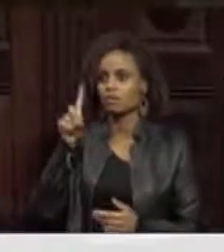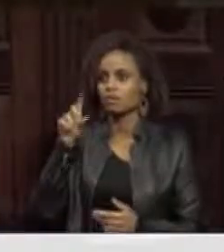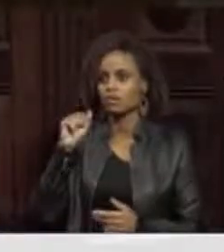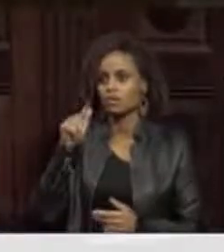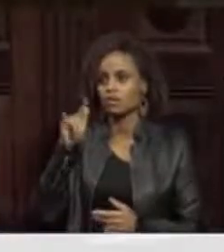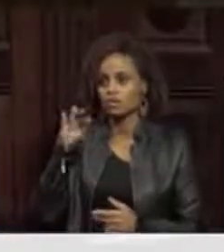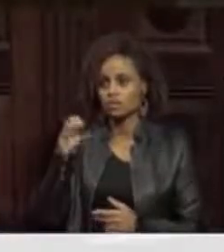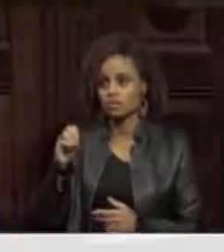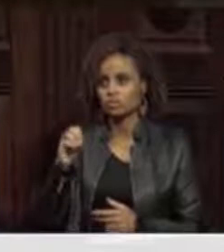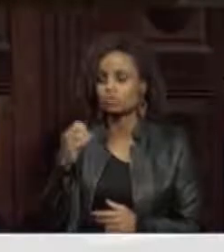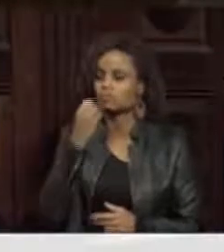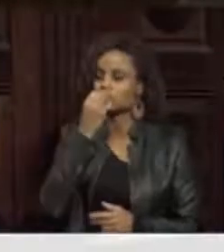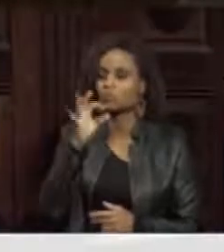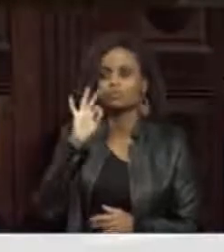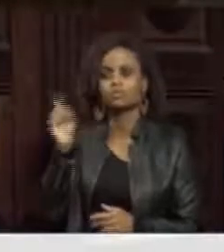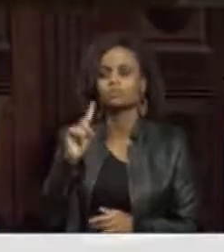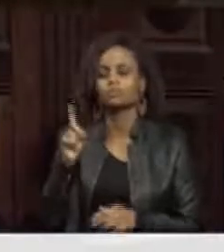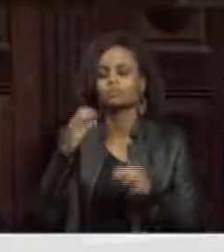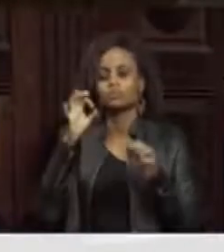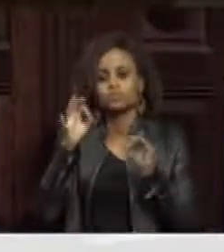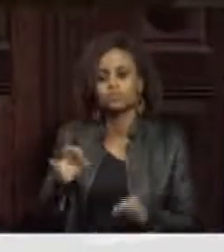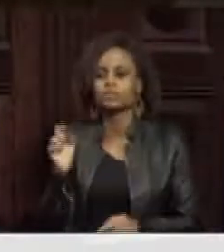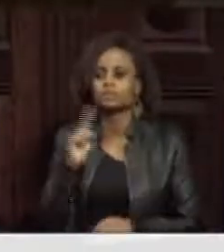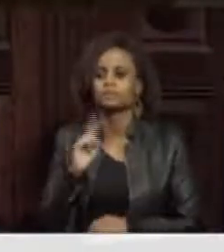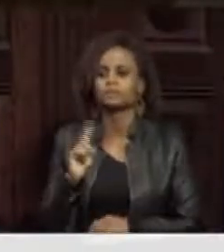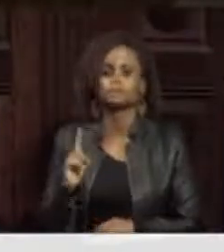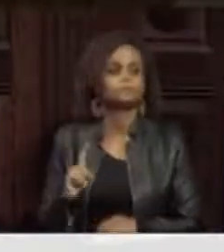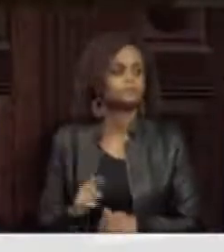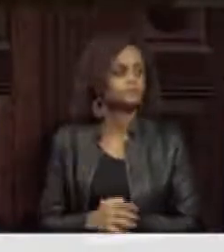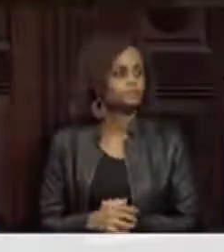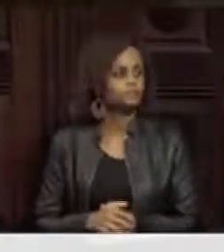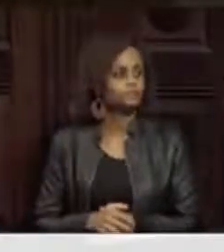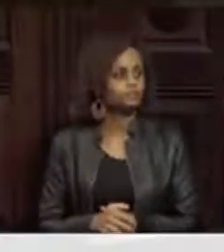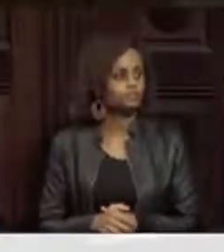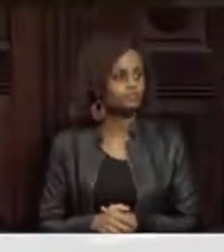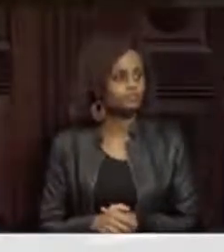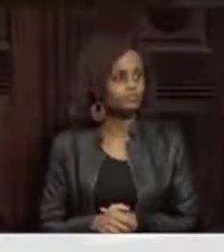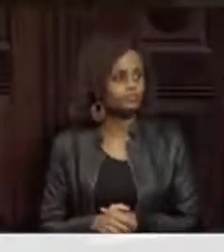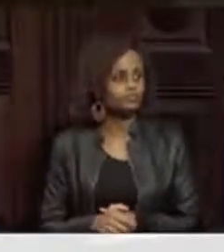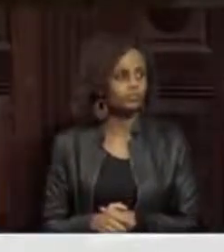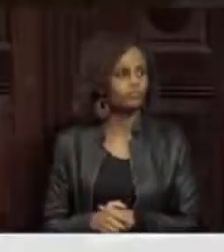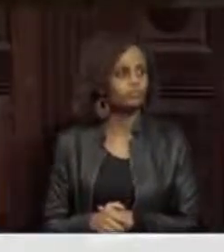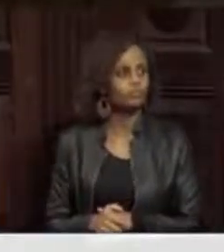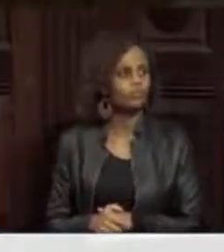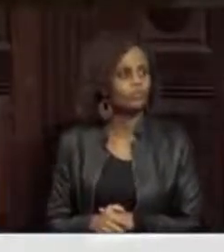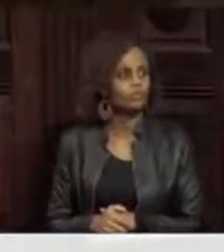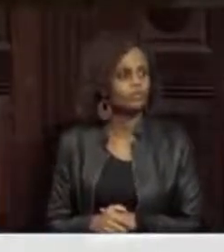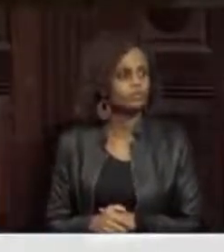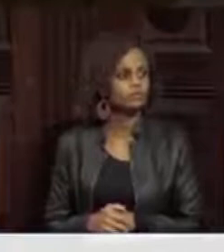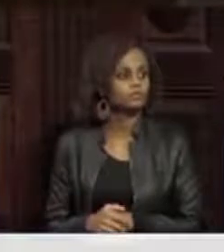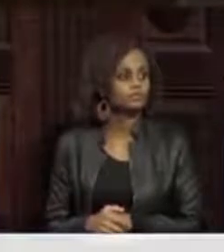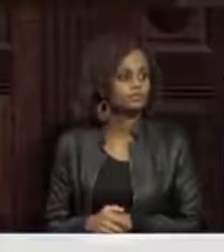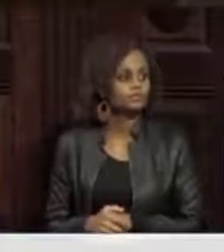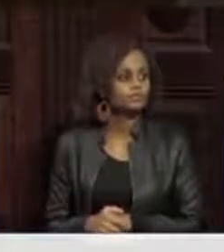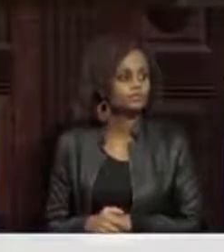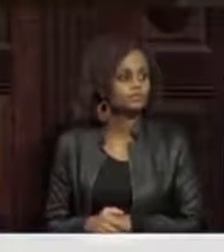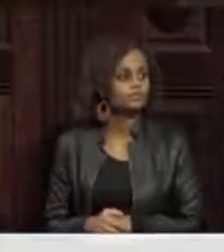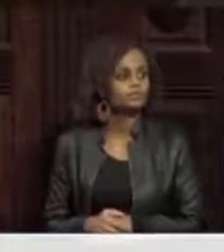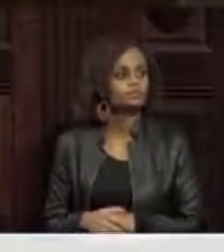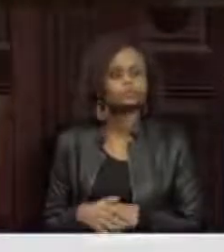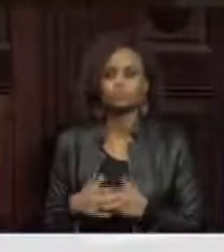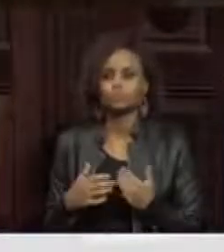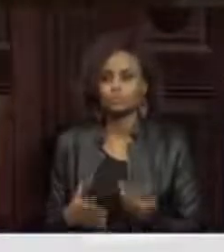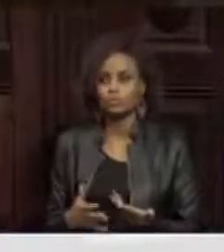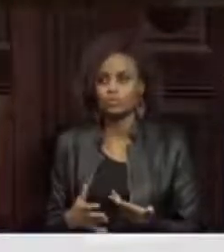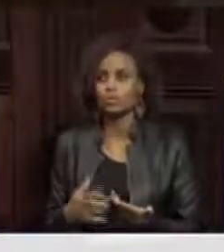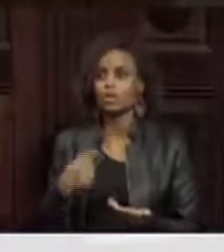para sobreviver, para viver como marajá, esse não precisa. Então,